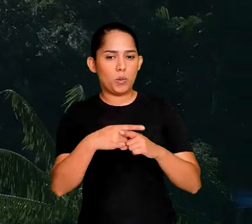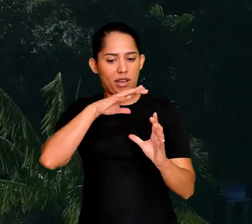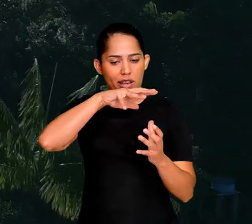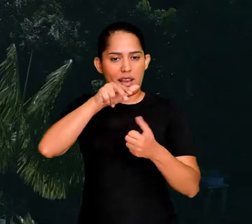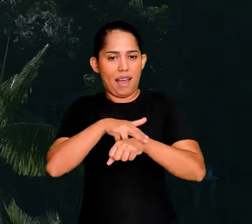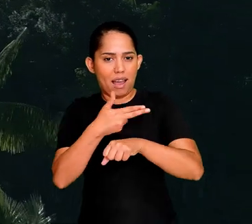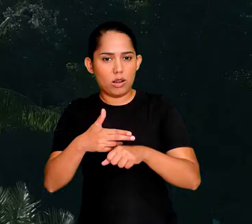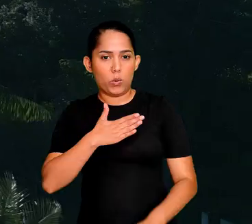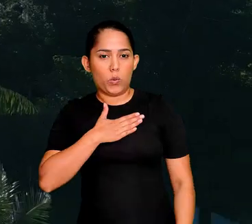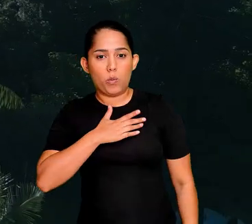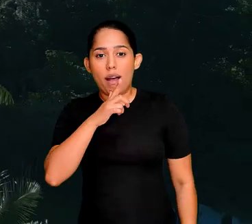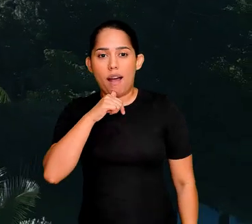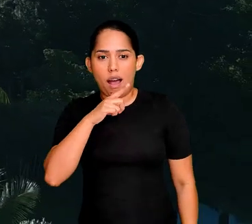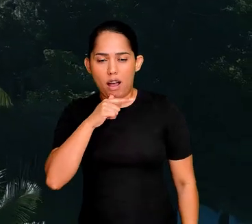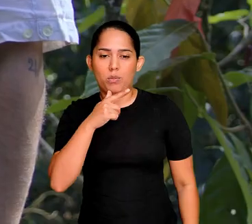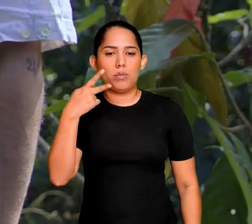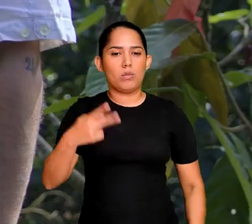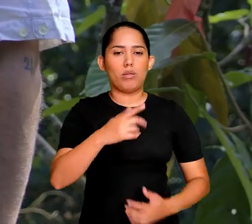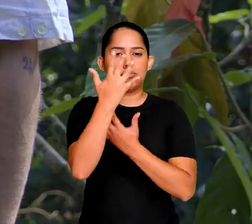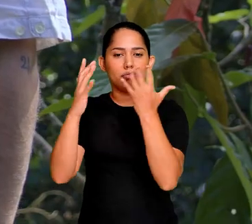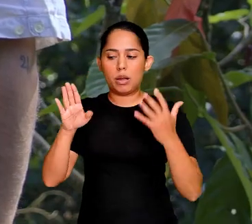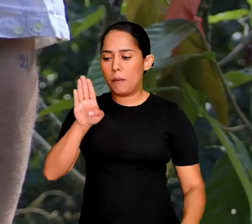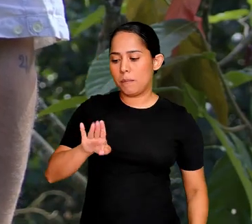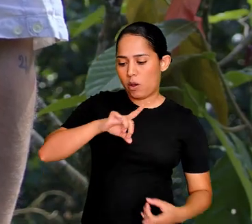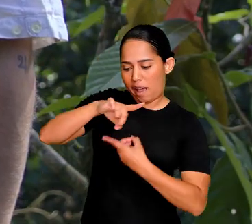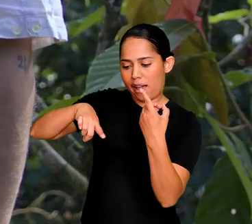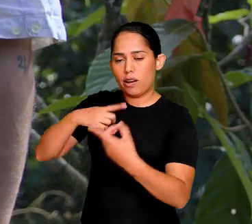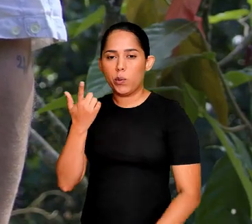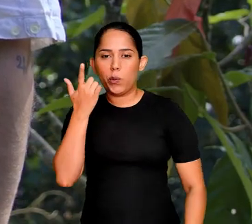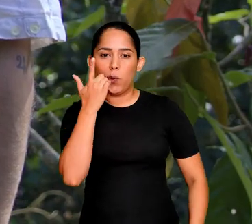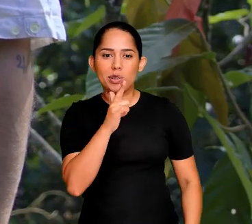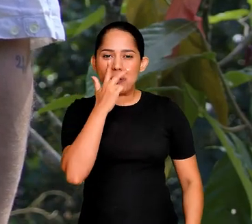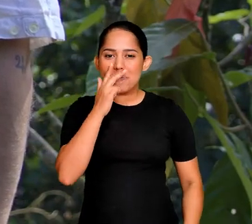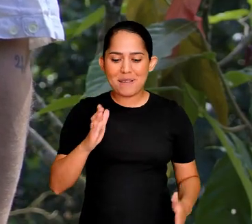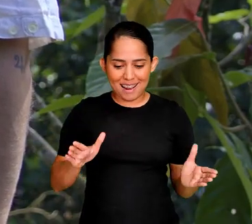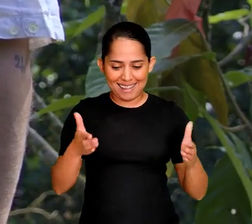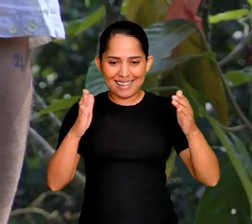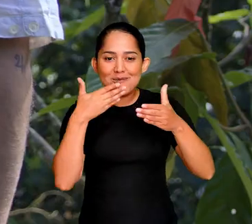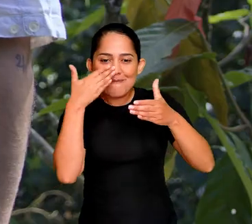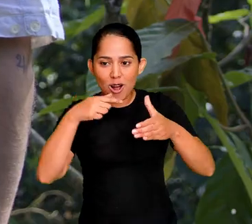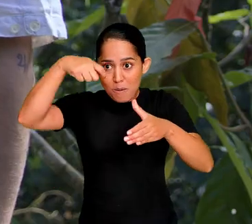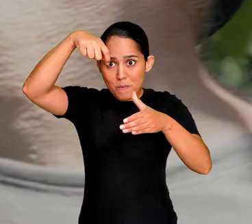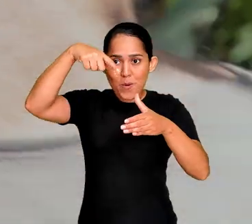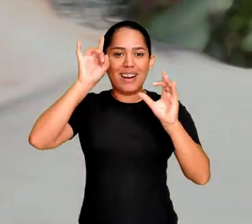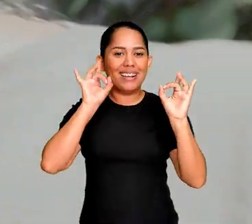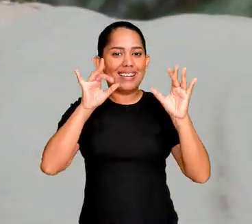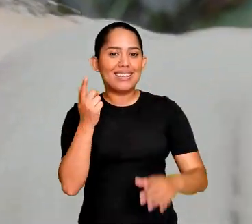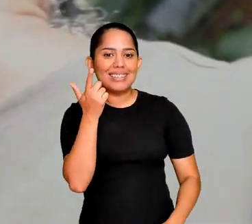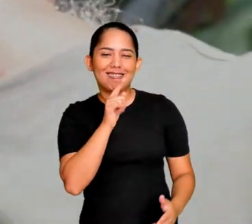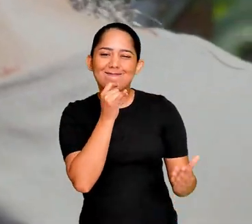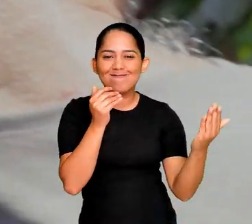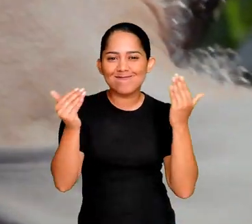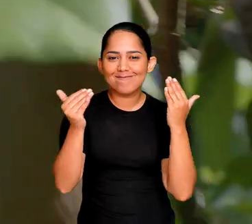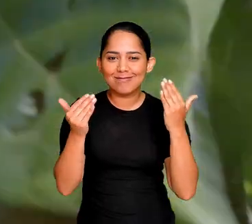Porque o cacau gosta de muita água, ele é da floresta. E com a biodinâmica, Rafael, a biodinâmica trouxe cereja do bolo, que a gente fala assim, o